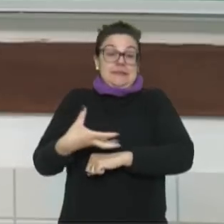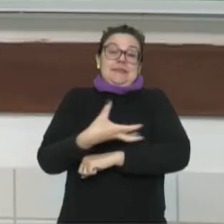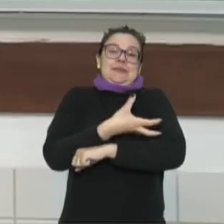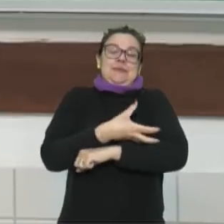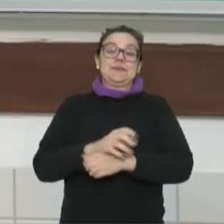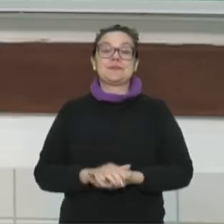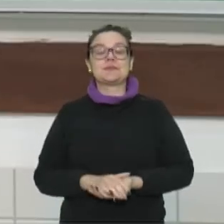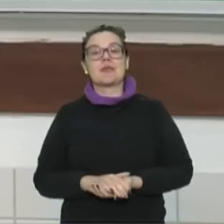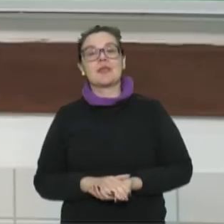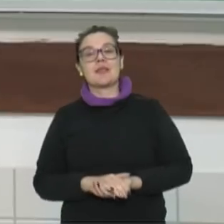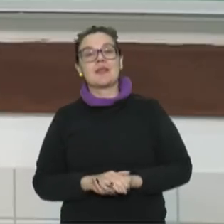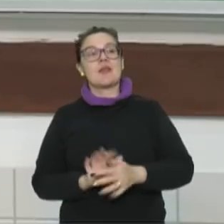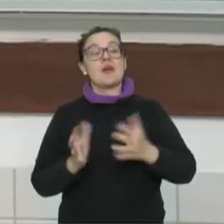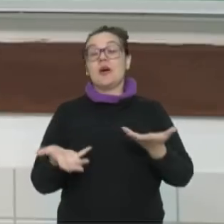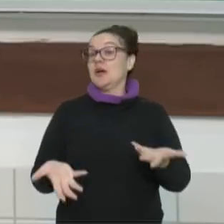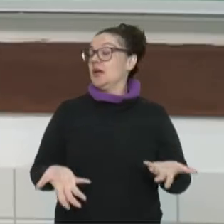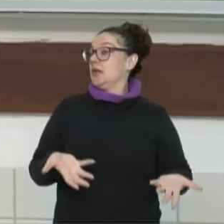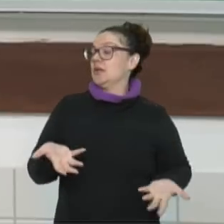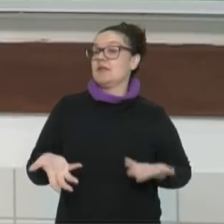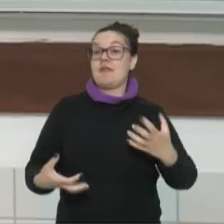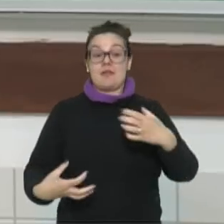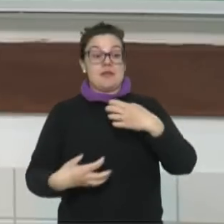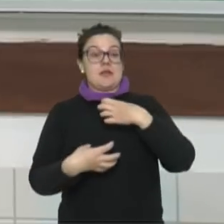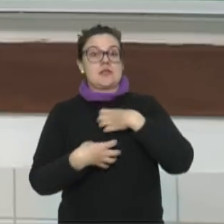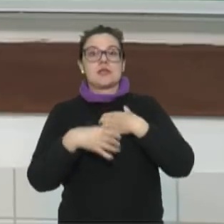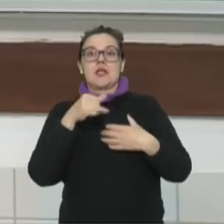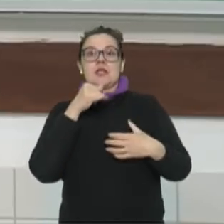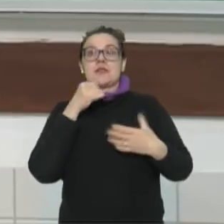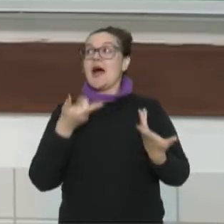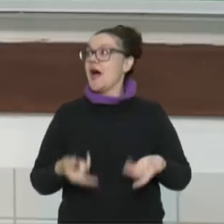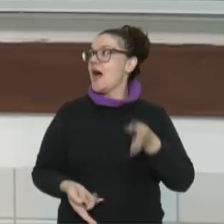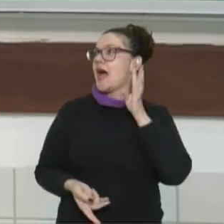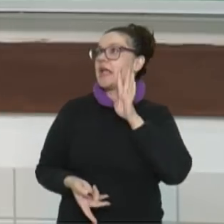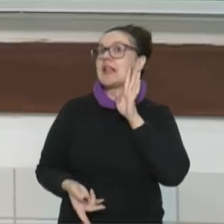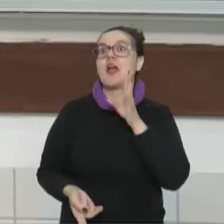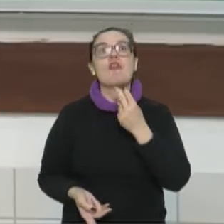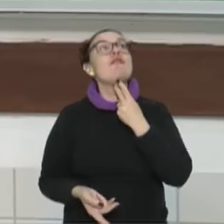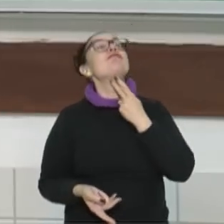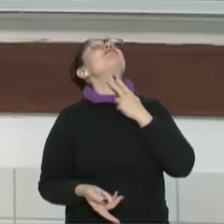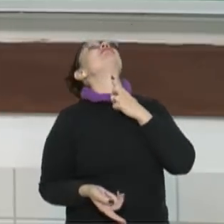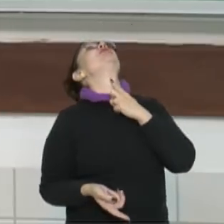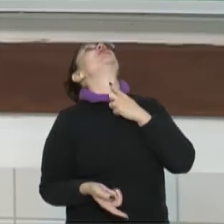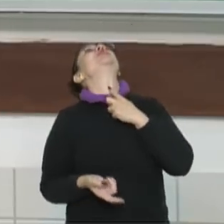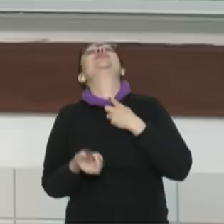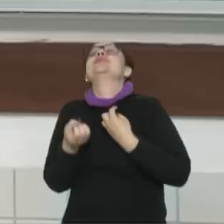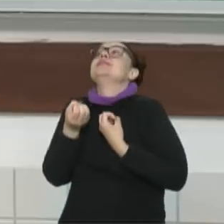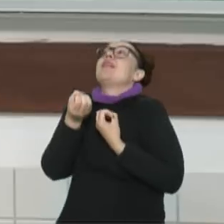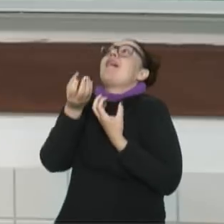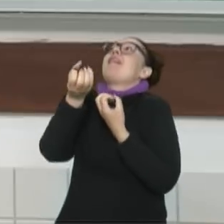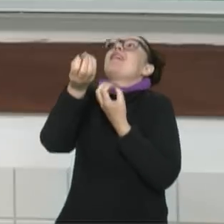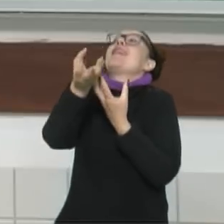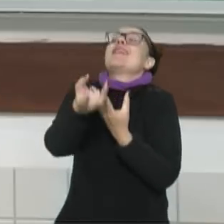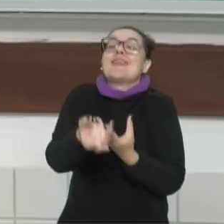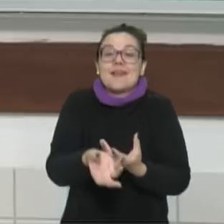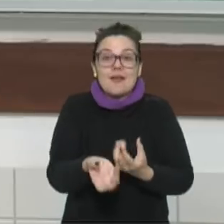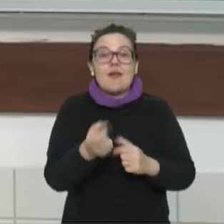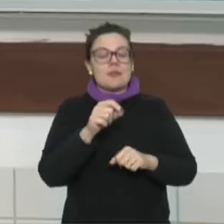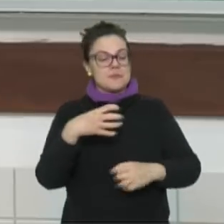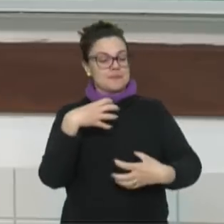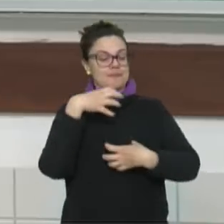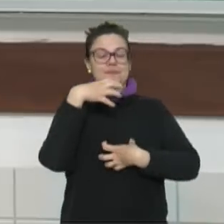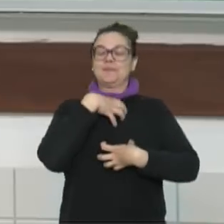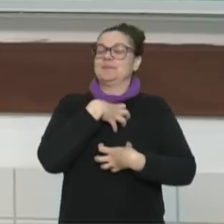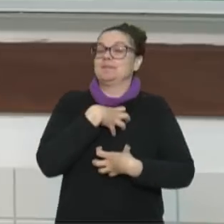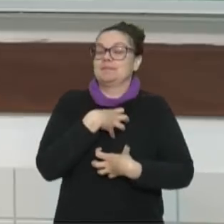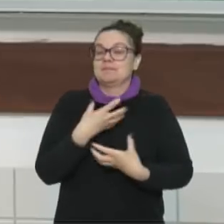né? Vai sentir o quê? Por exemplo, que legal, que vontade de viajar, vai nos levar a vários sentimentos,